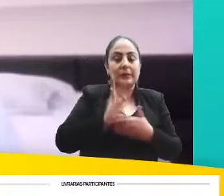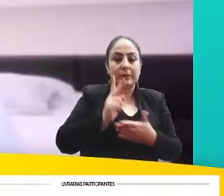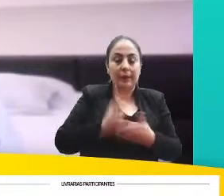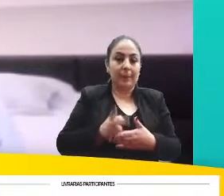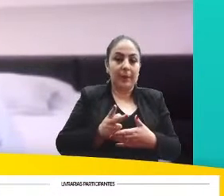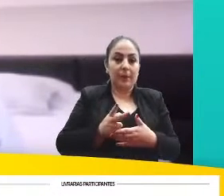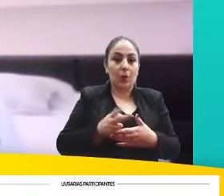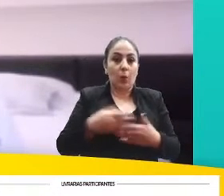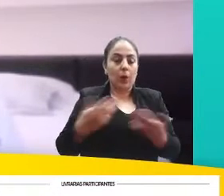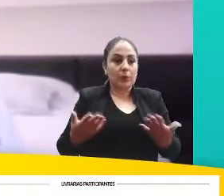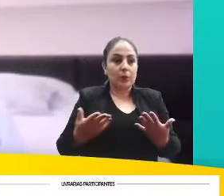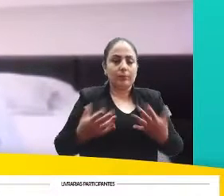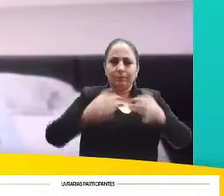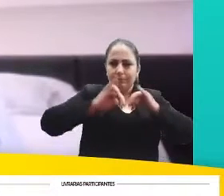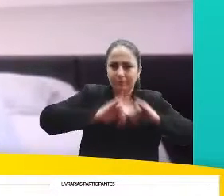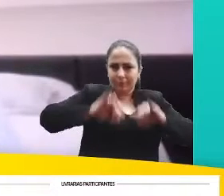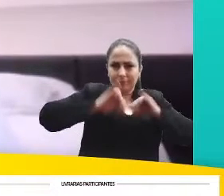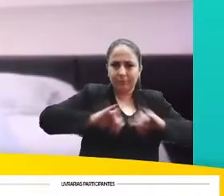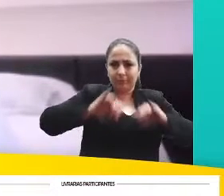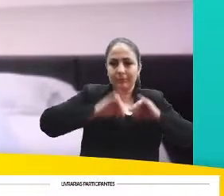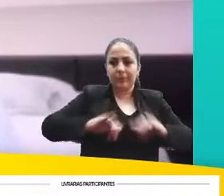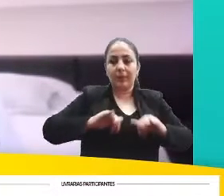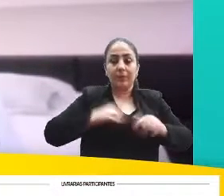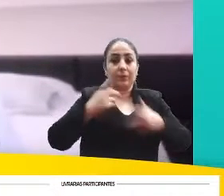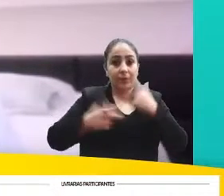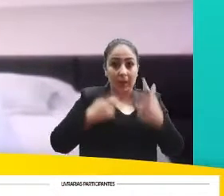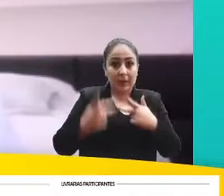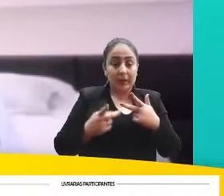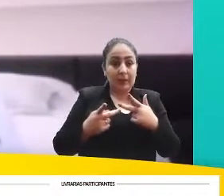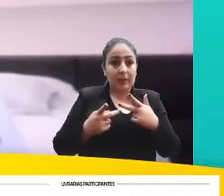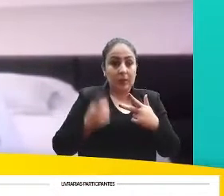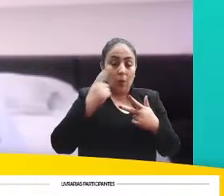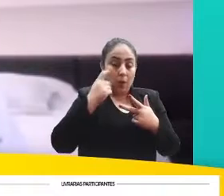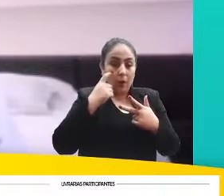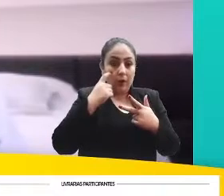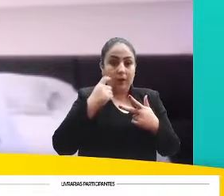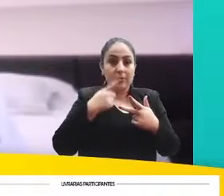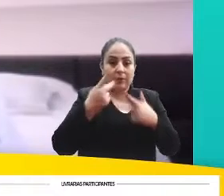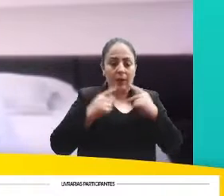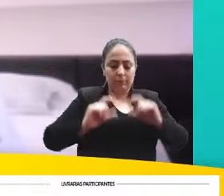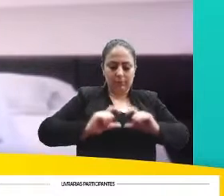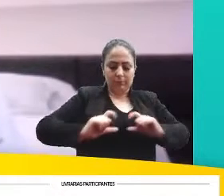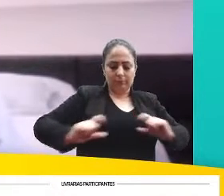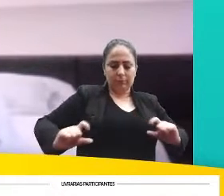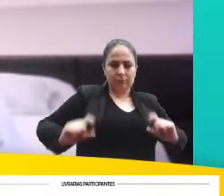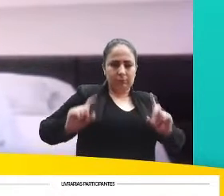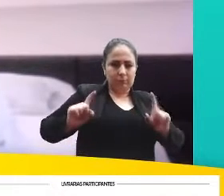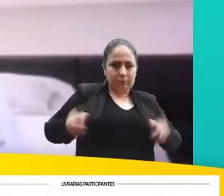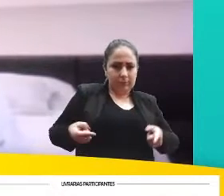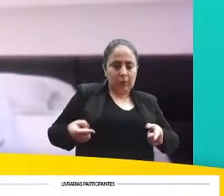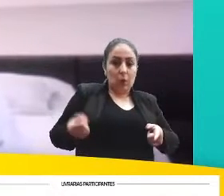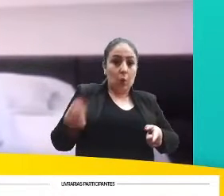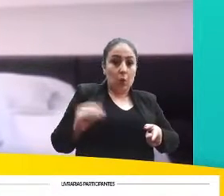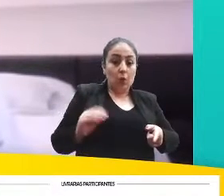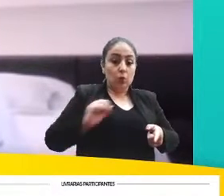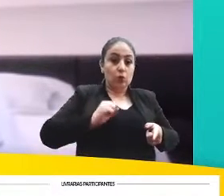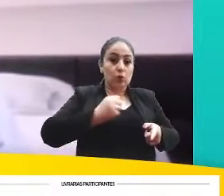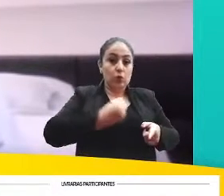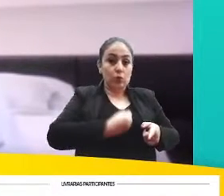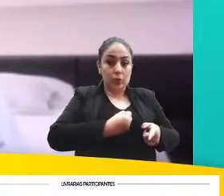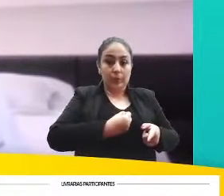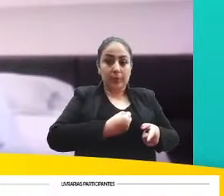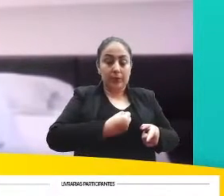algum veículo de comunicação trata sobre suicídio, eles botam na borda, ou na página, ou no início, ele bota o número do